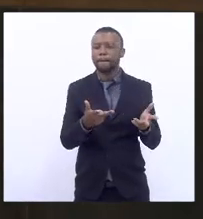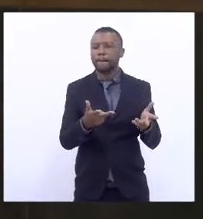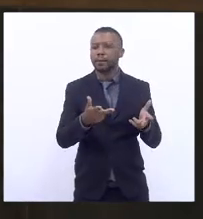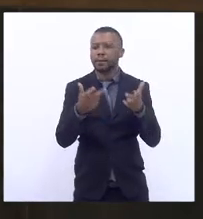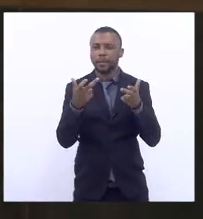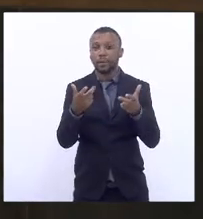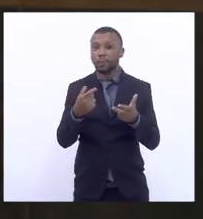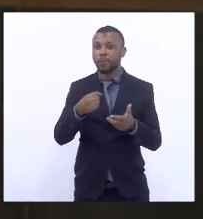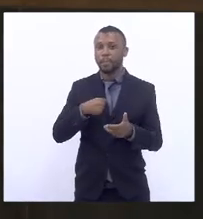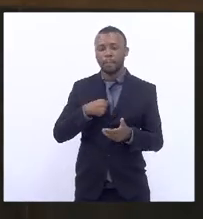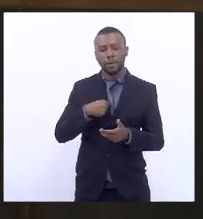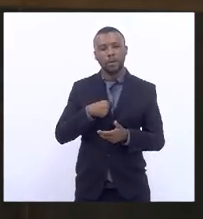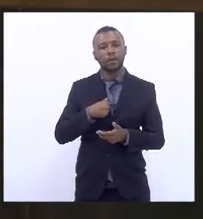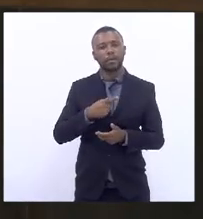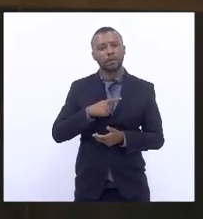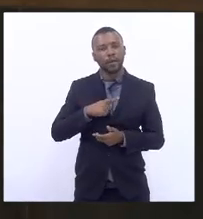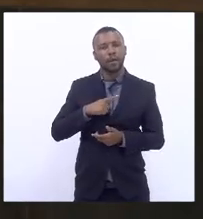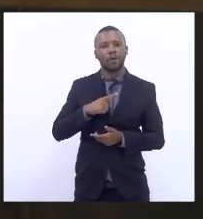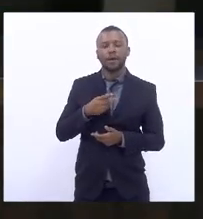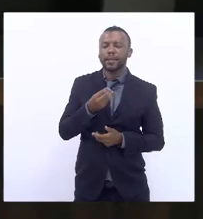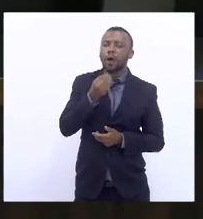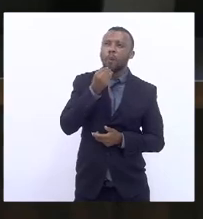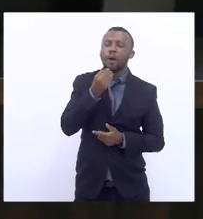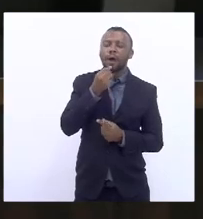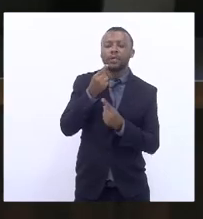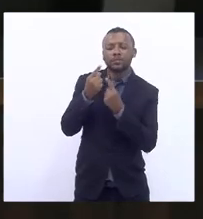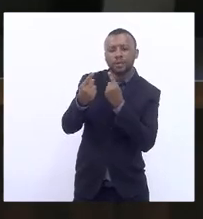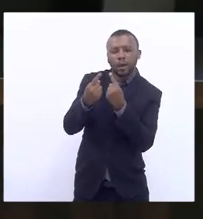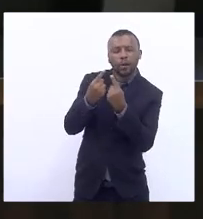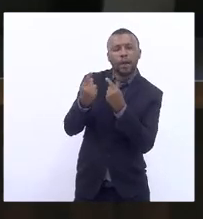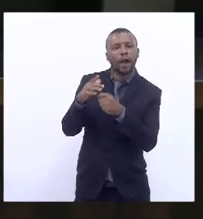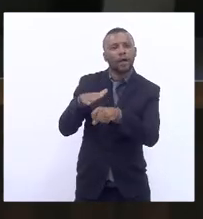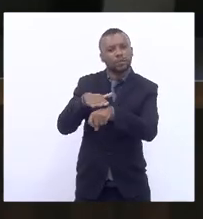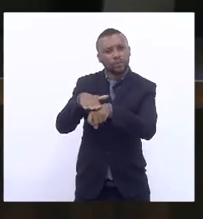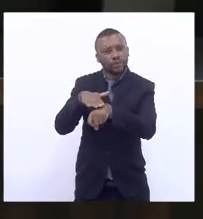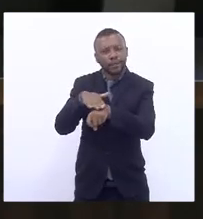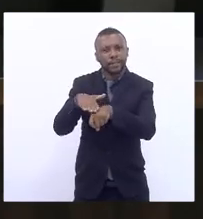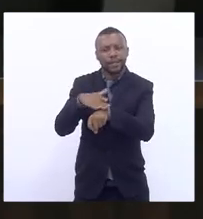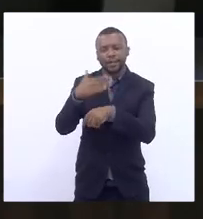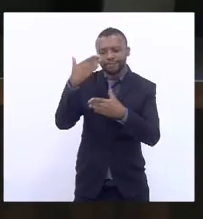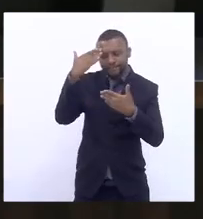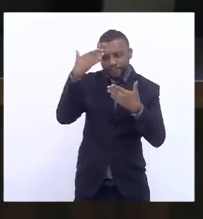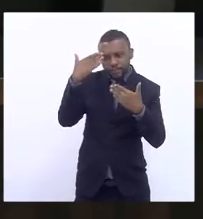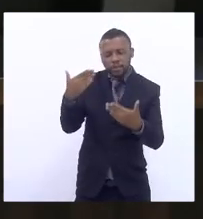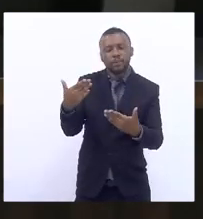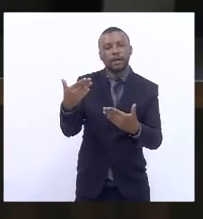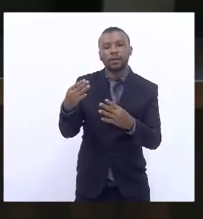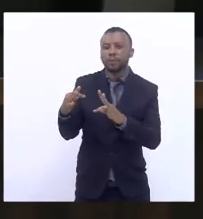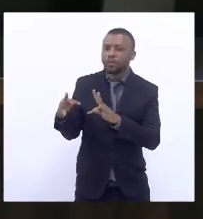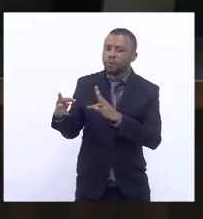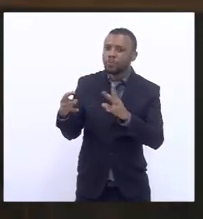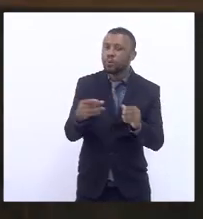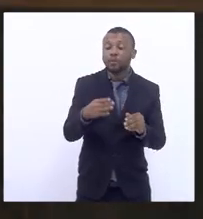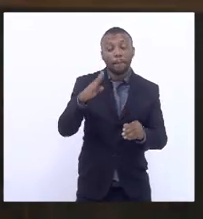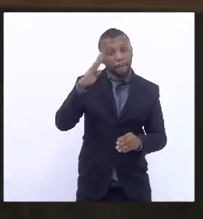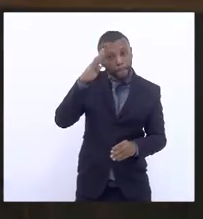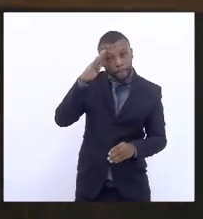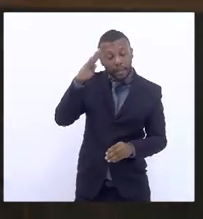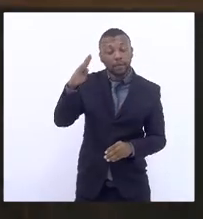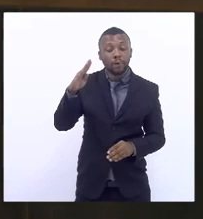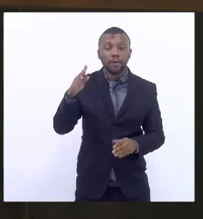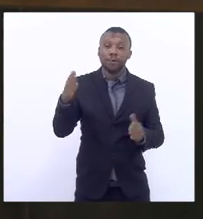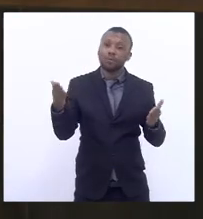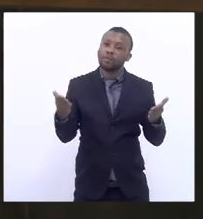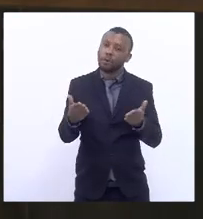toda vez que temos a oportunidade de dialogar, de conversar, de interagir. Sou muito grato por tudo e, sobretudo, hoje, por sua presença aqui